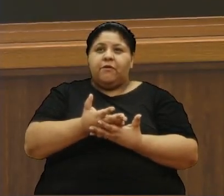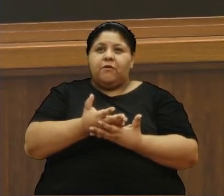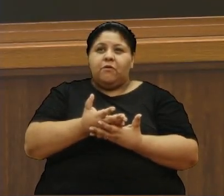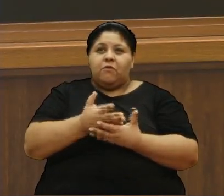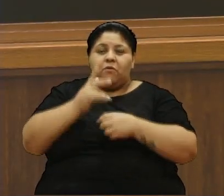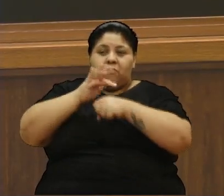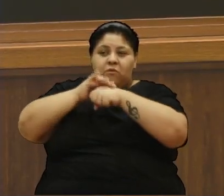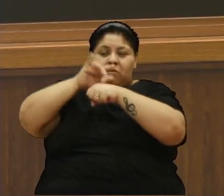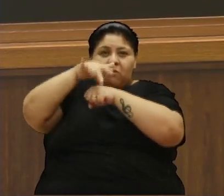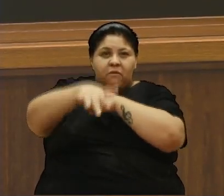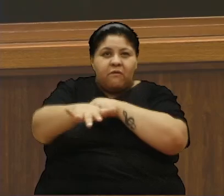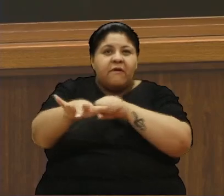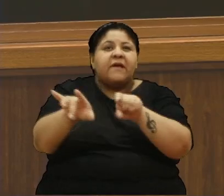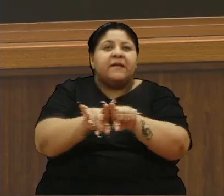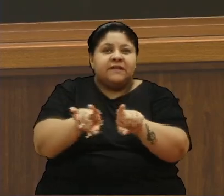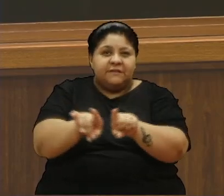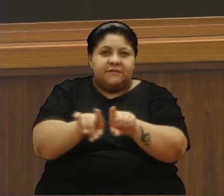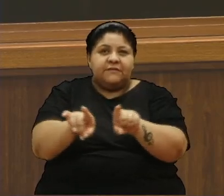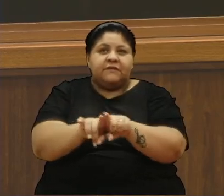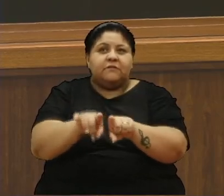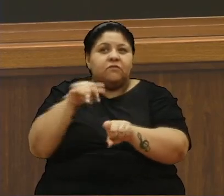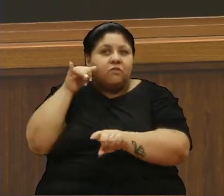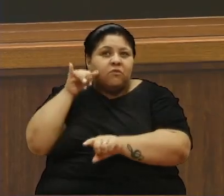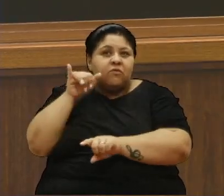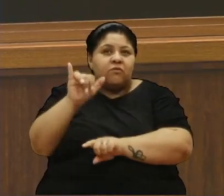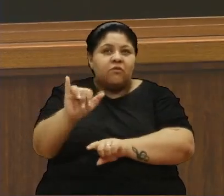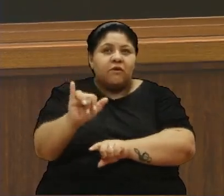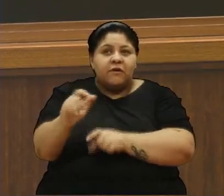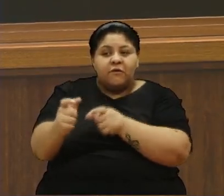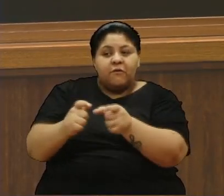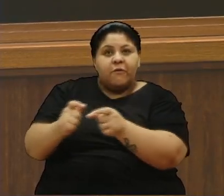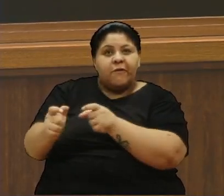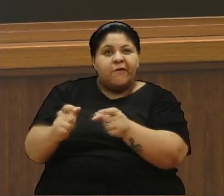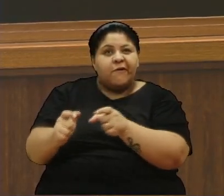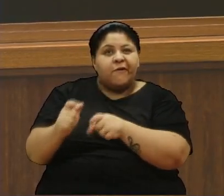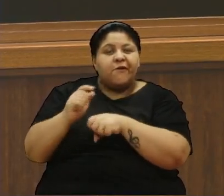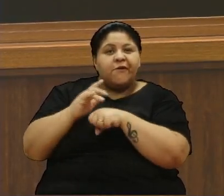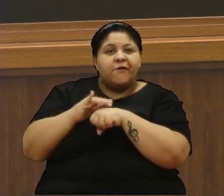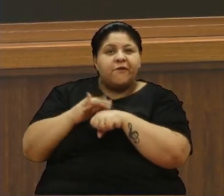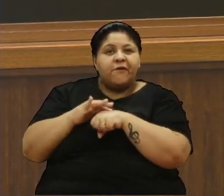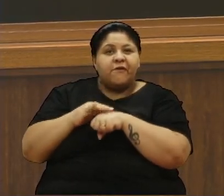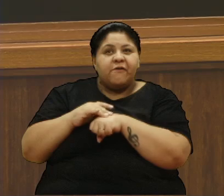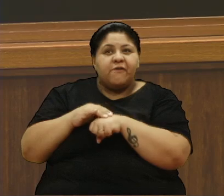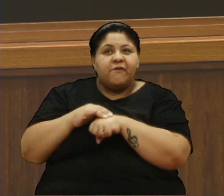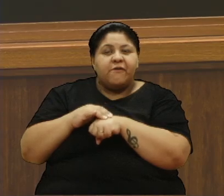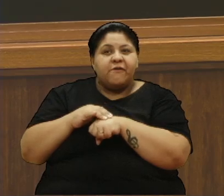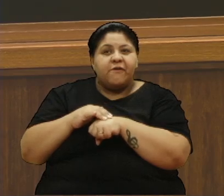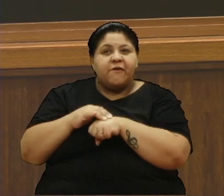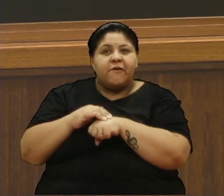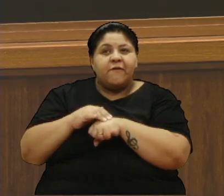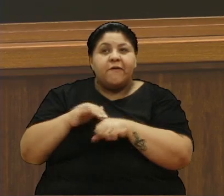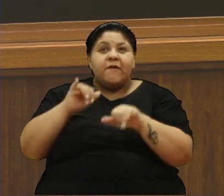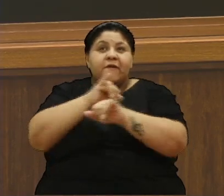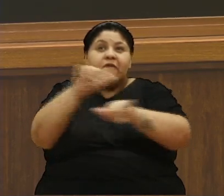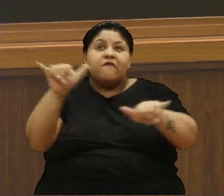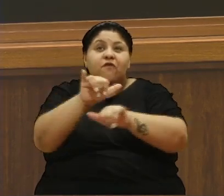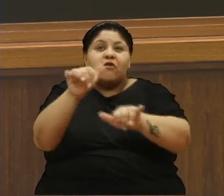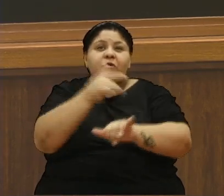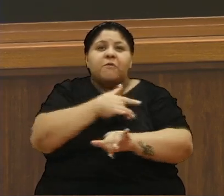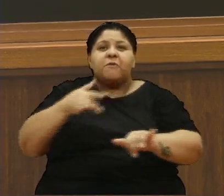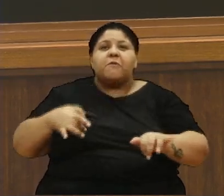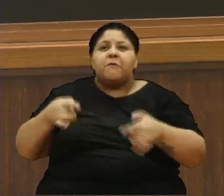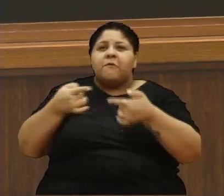endemias também, prevenção, controle de doenças e promoção de saúde. Mais